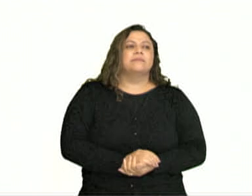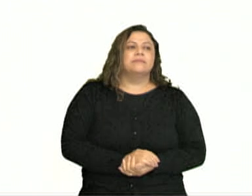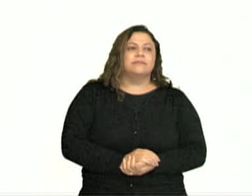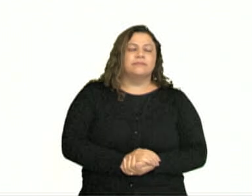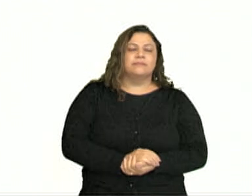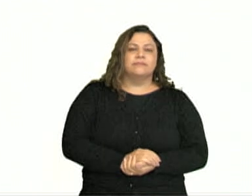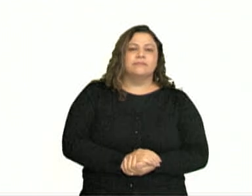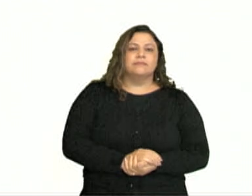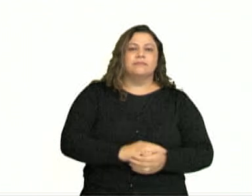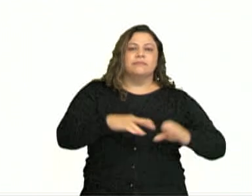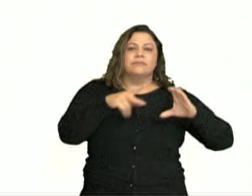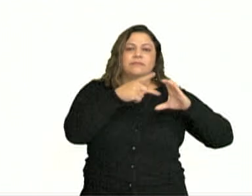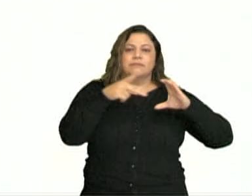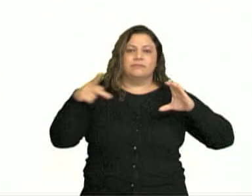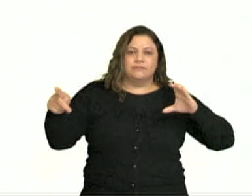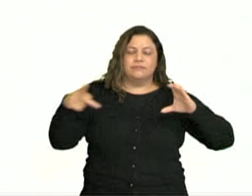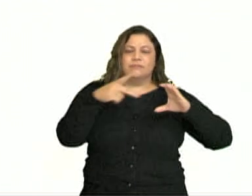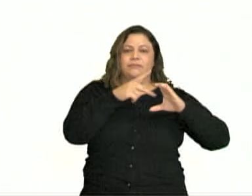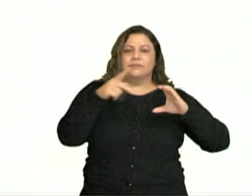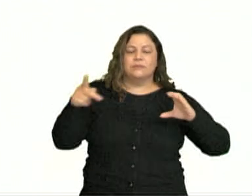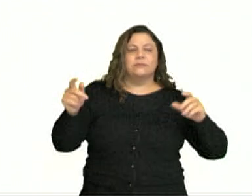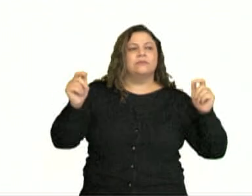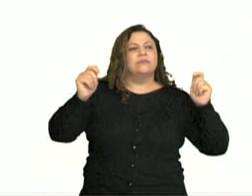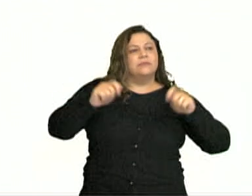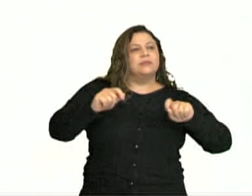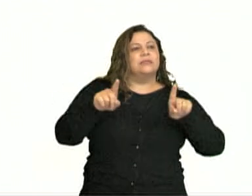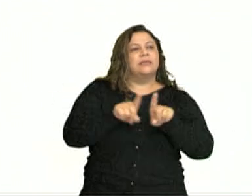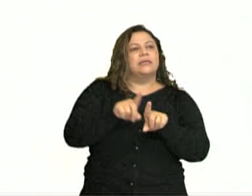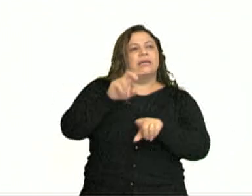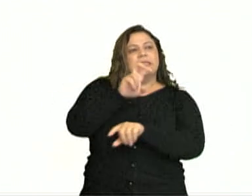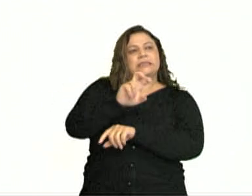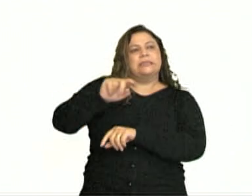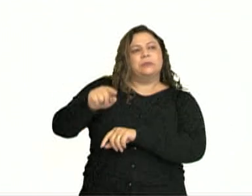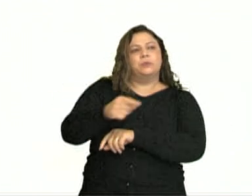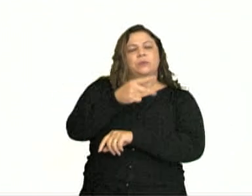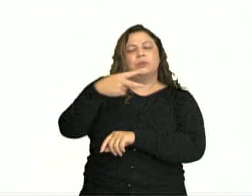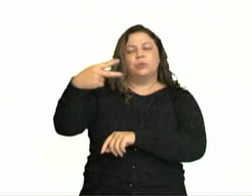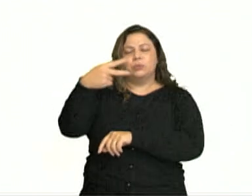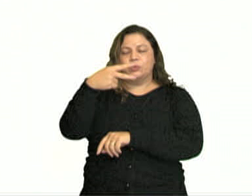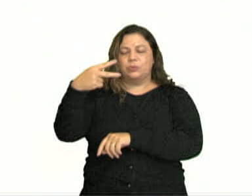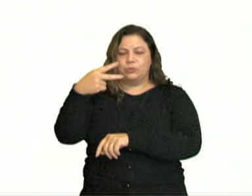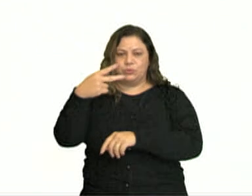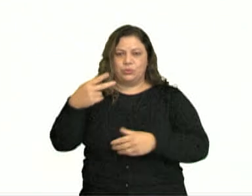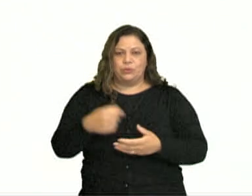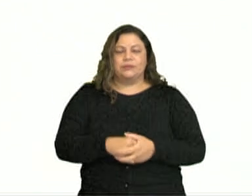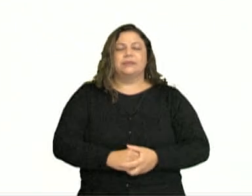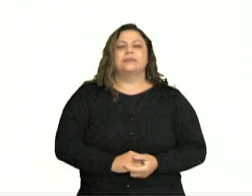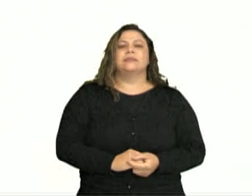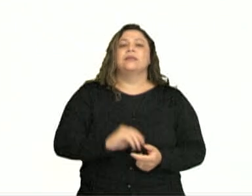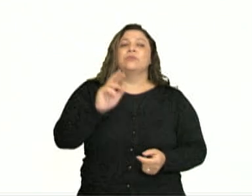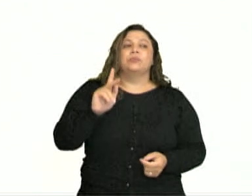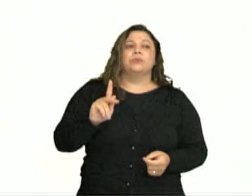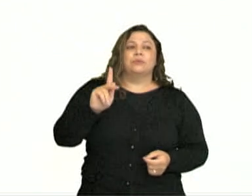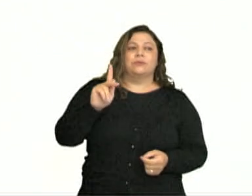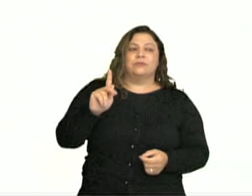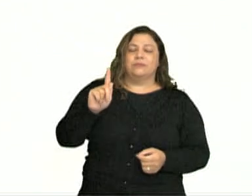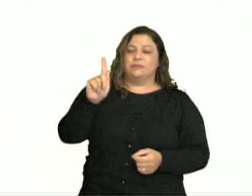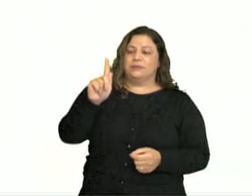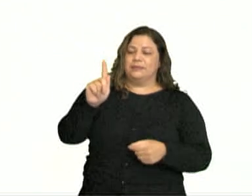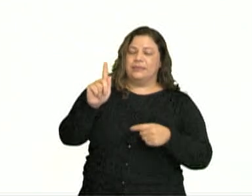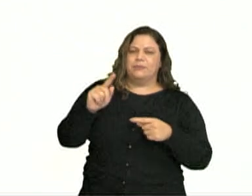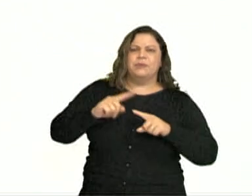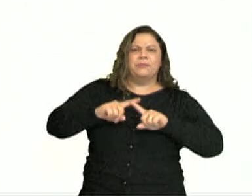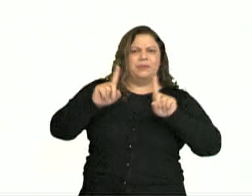Já as proteínas proporcionam cerca de 5,2 quilocalorias por grama. Porém, o organismo precisa de